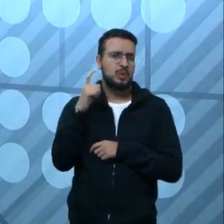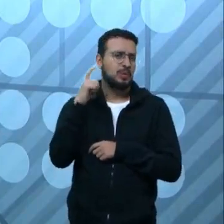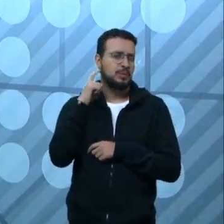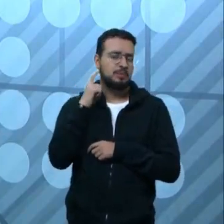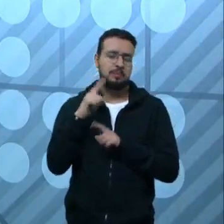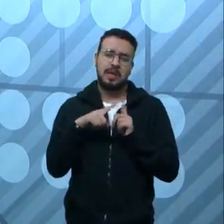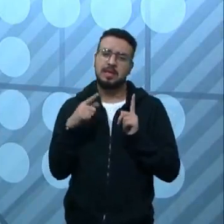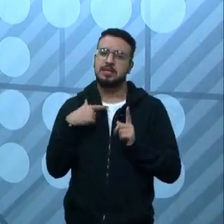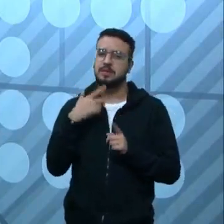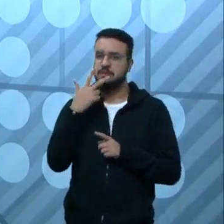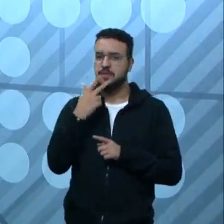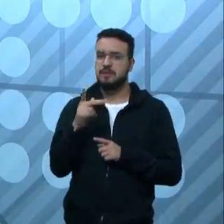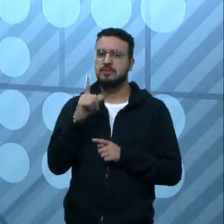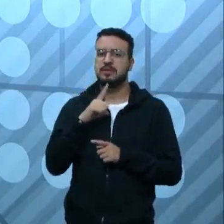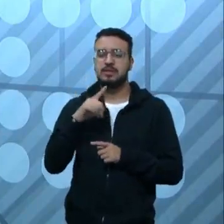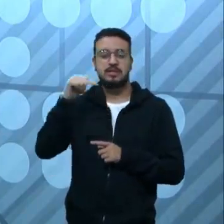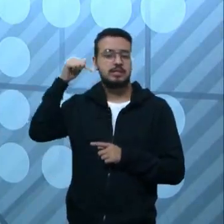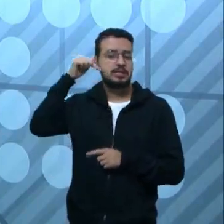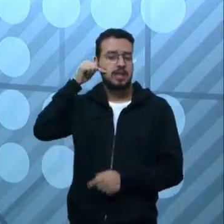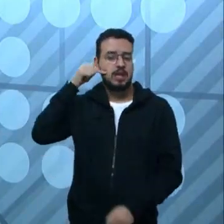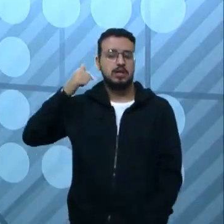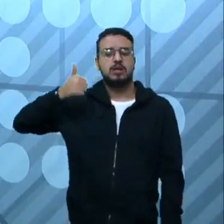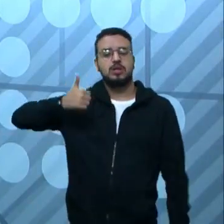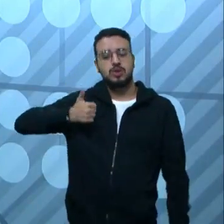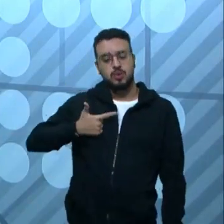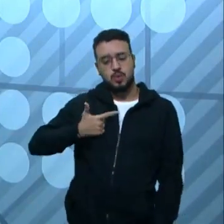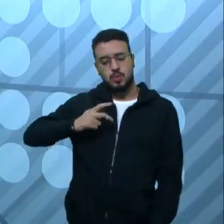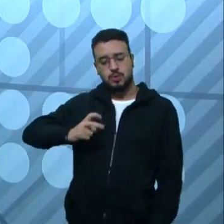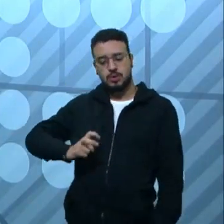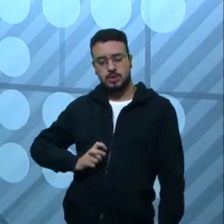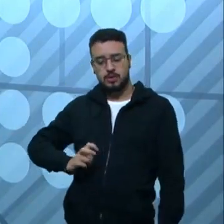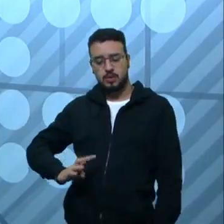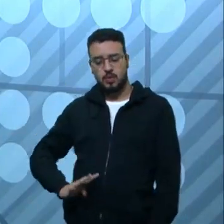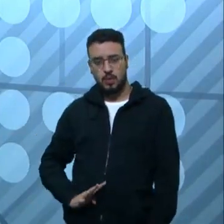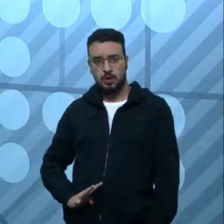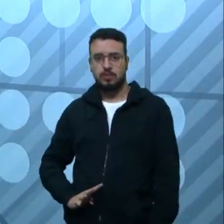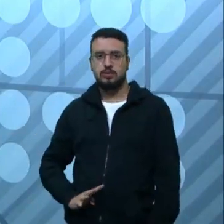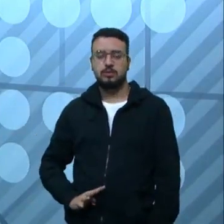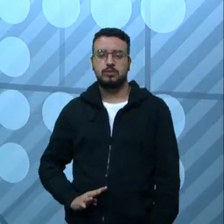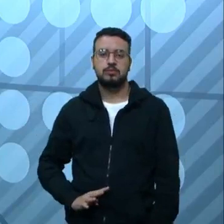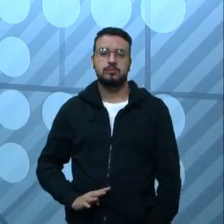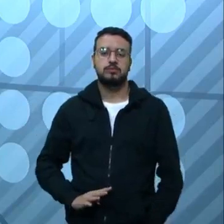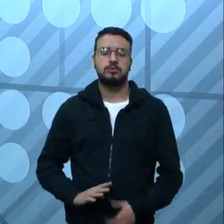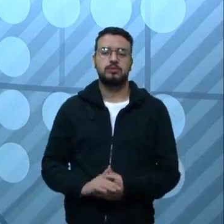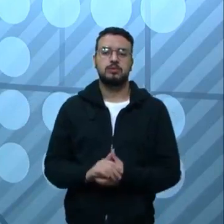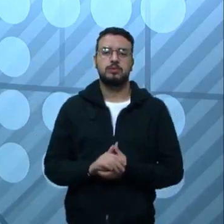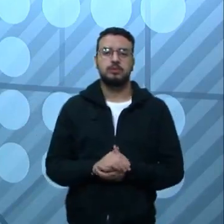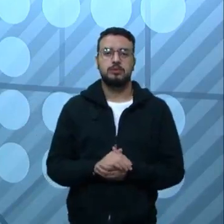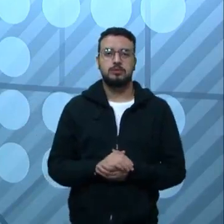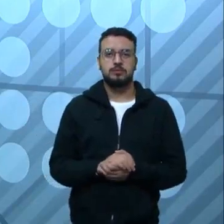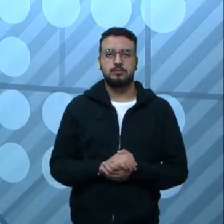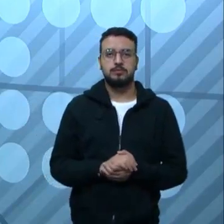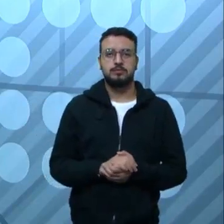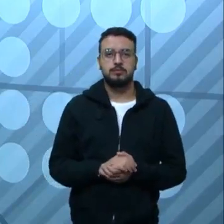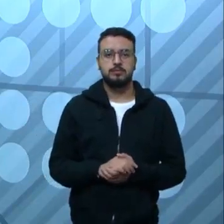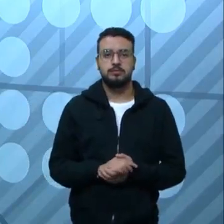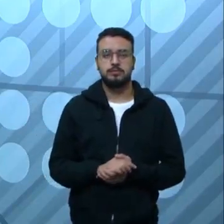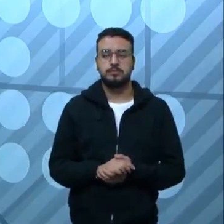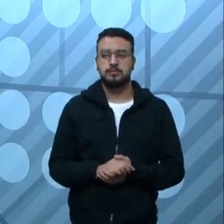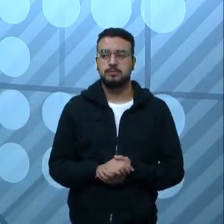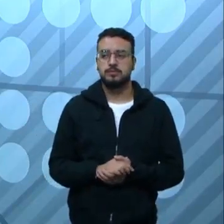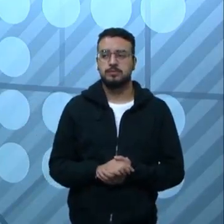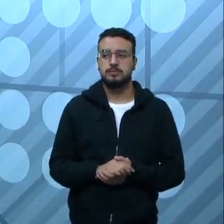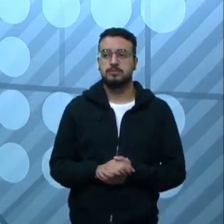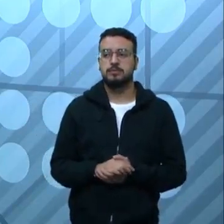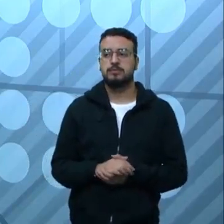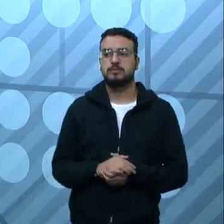considero 7, 12, 5 e 4. Tá bom? Pensando em cervicais, torácicas, lombares, sacrais, coquídeas. Tá? Você